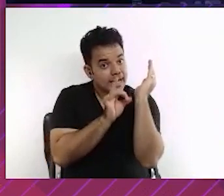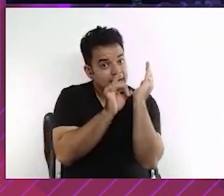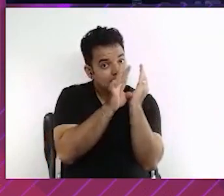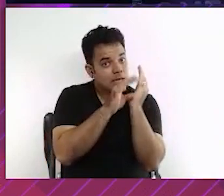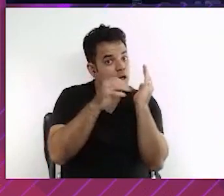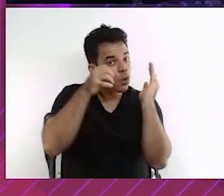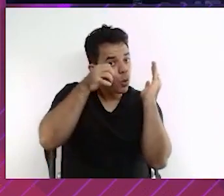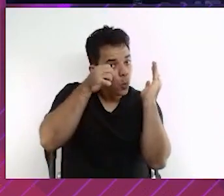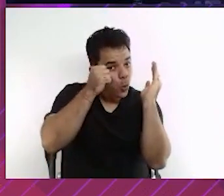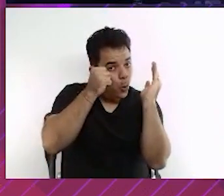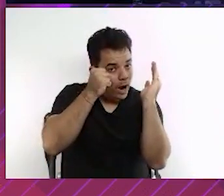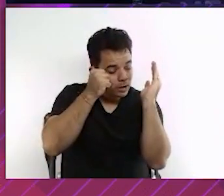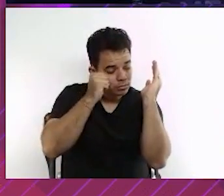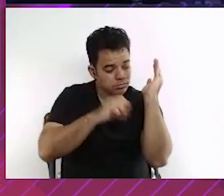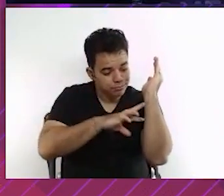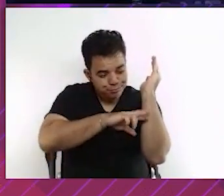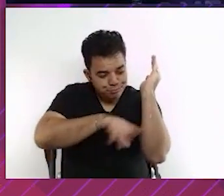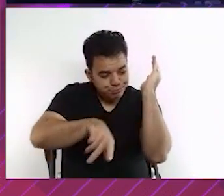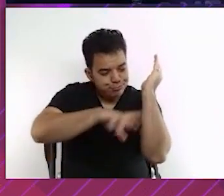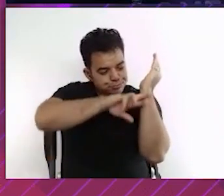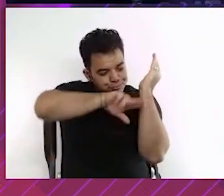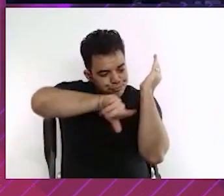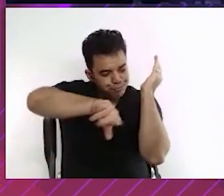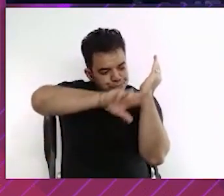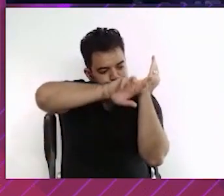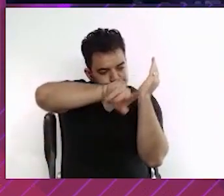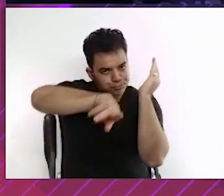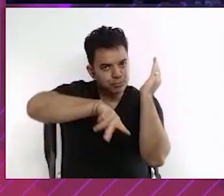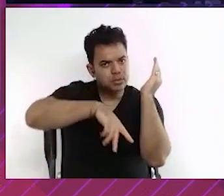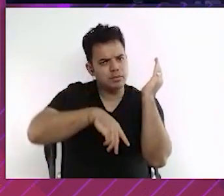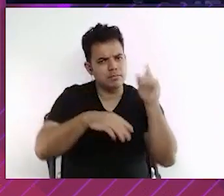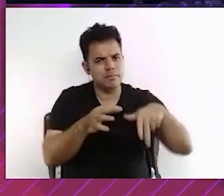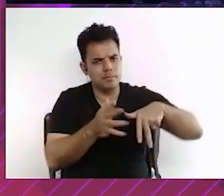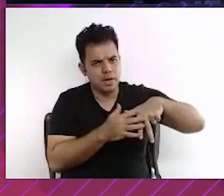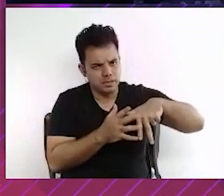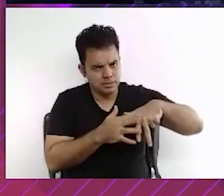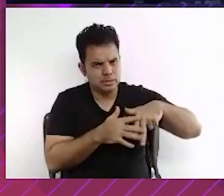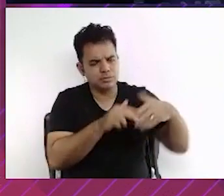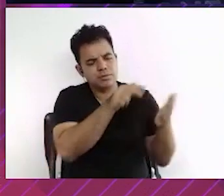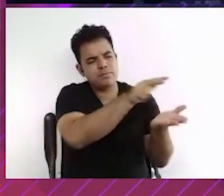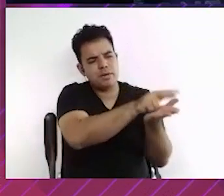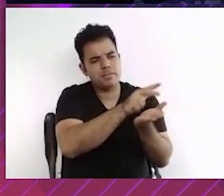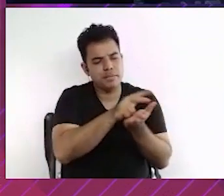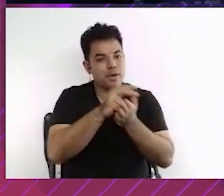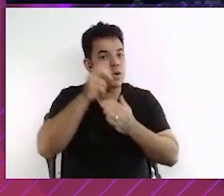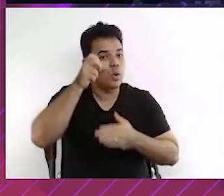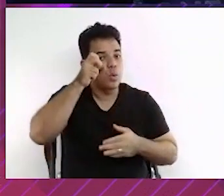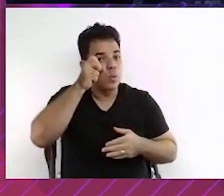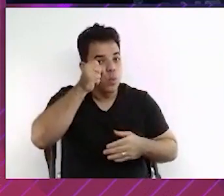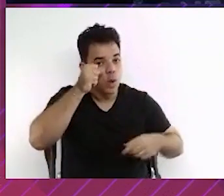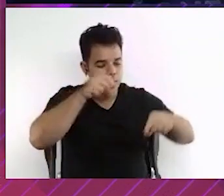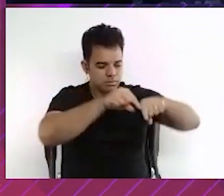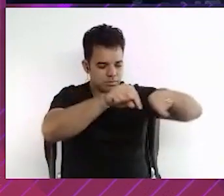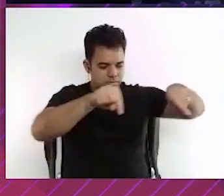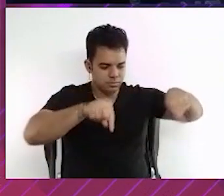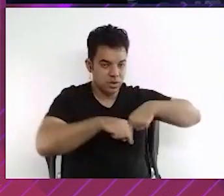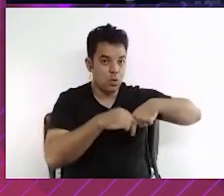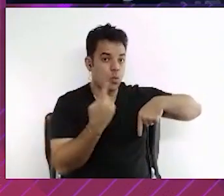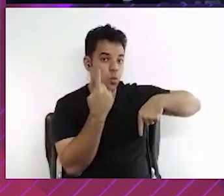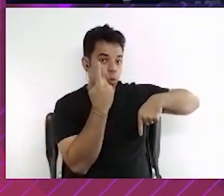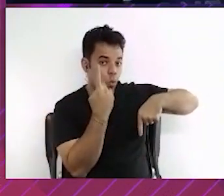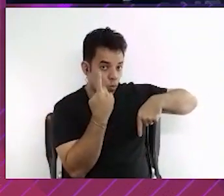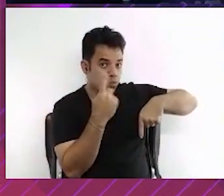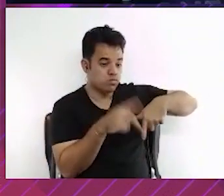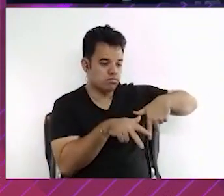quartos, que é onde os pacientes ficam internados. Cada quarto vai ter um paciente e esses pacientes